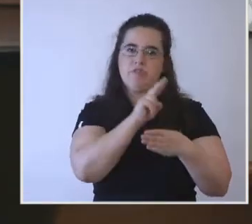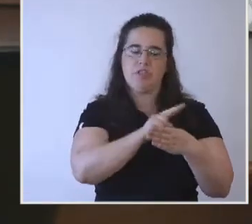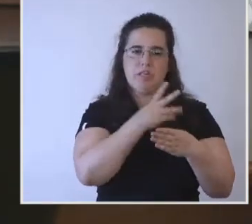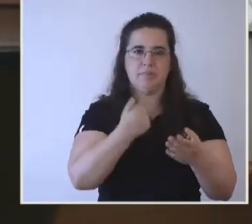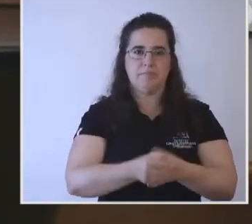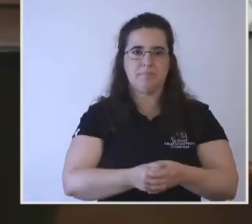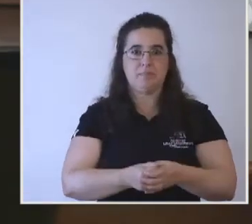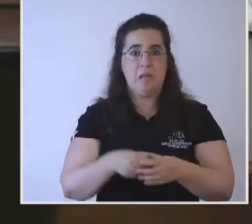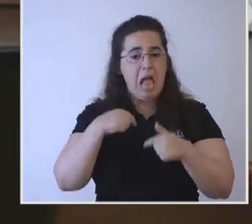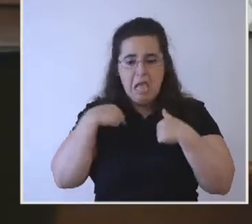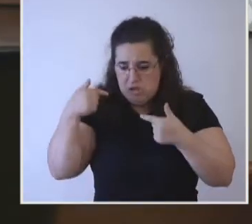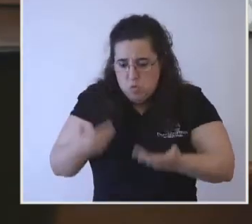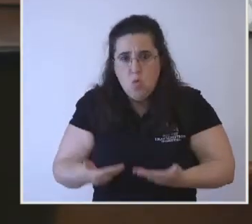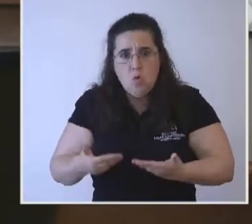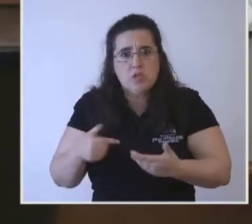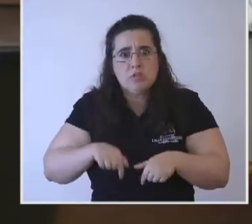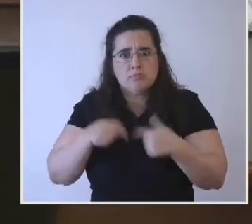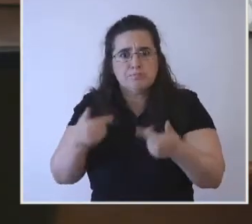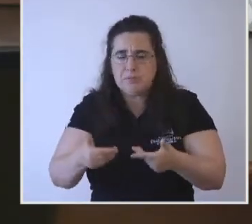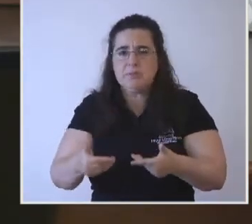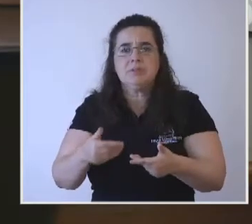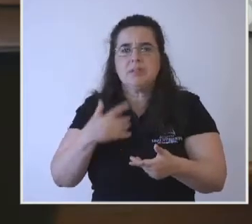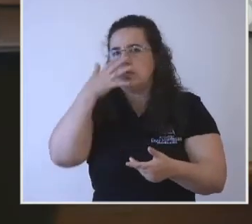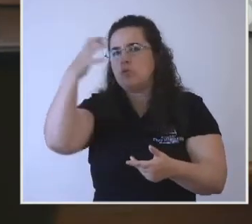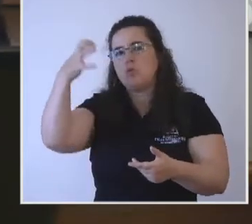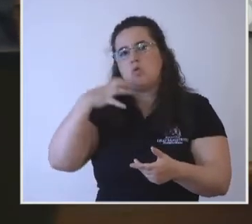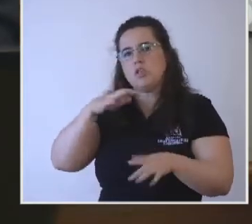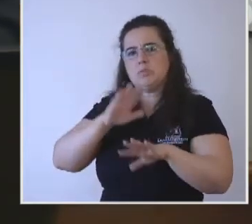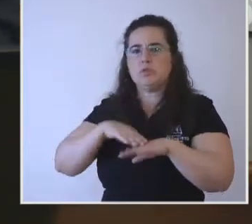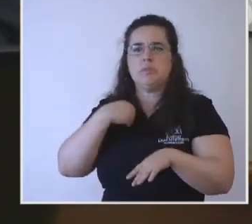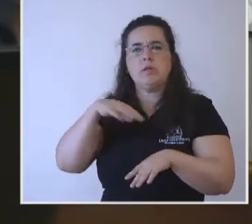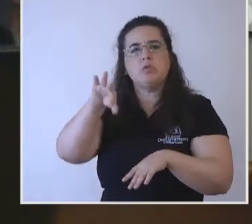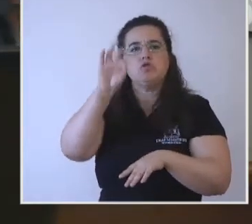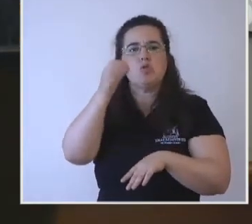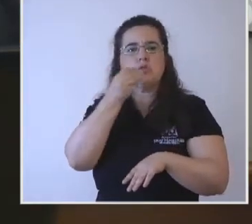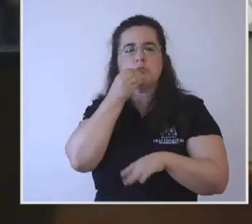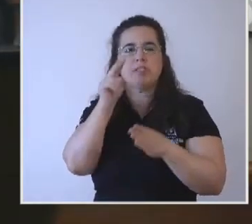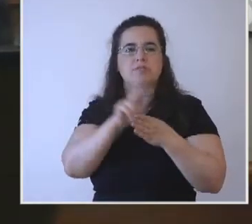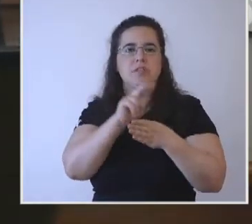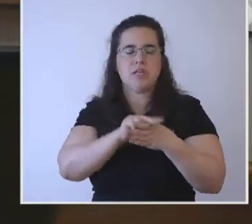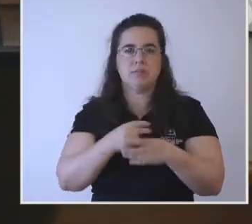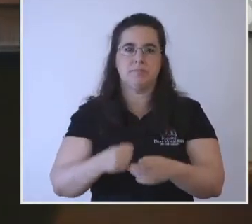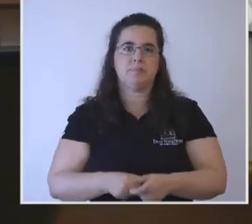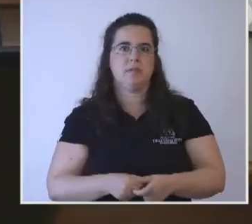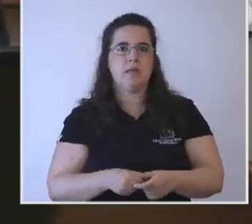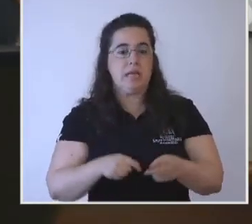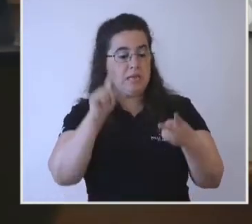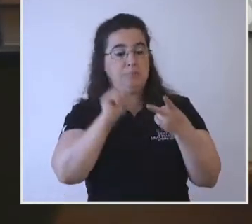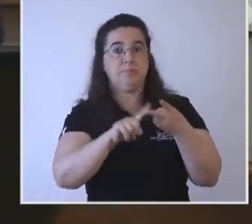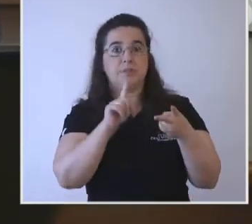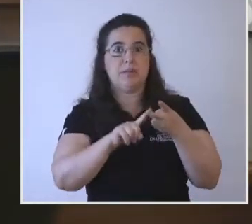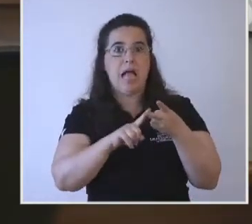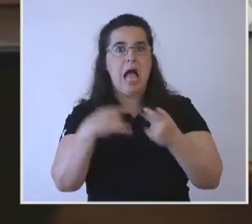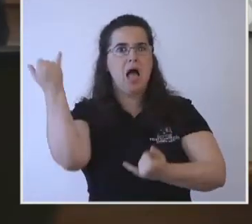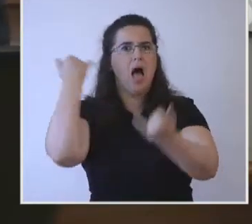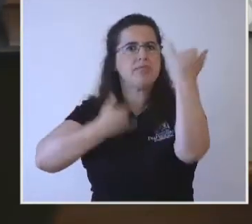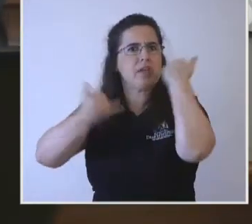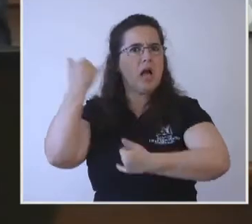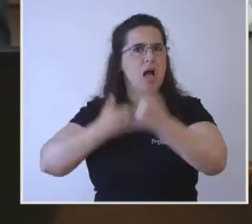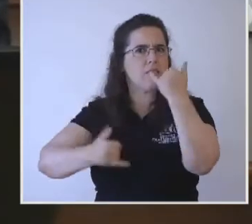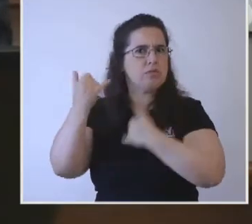sou ridicularizado. Depois é violentamente atacada. E fui violentamente atacada, e ainda sou,